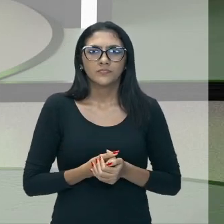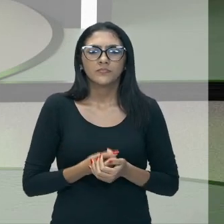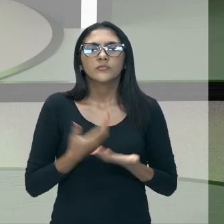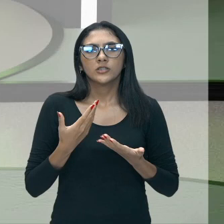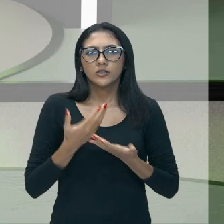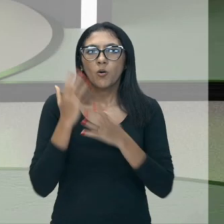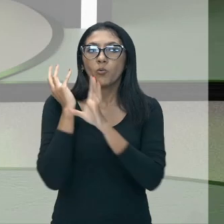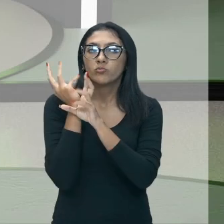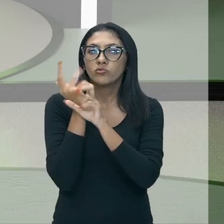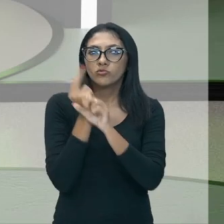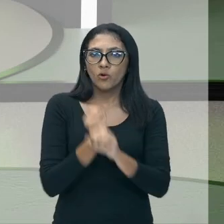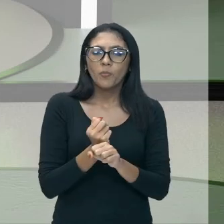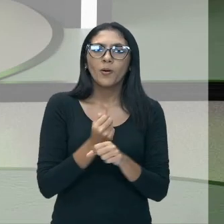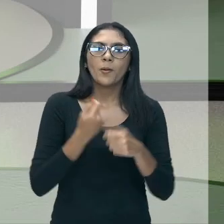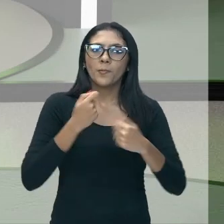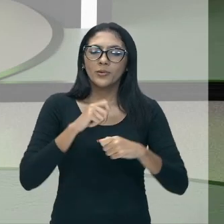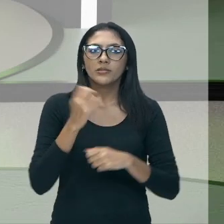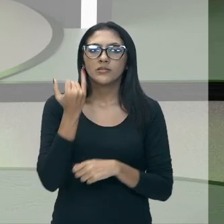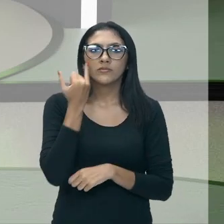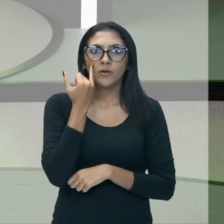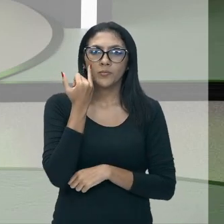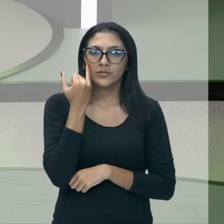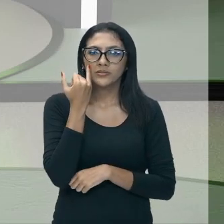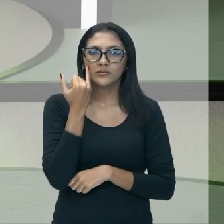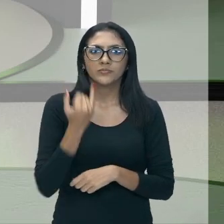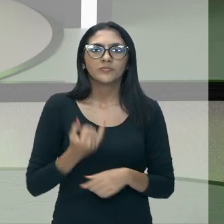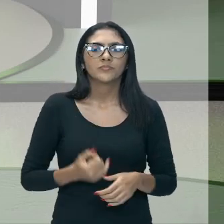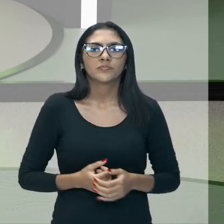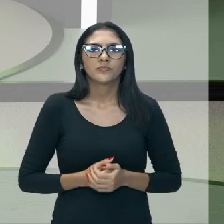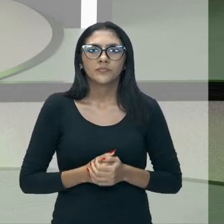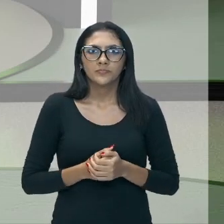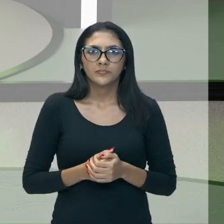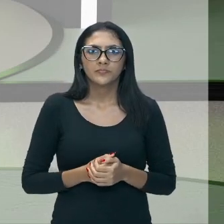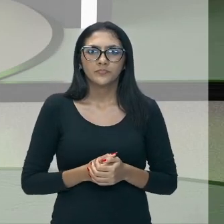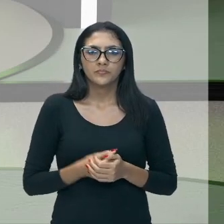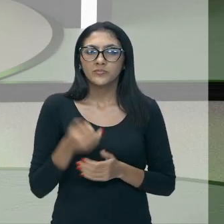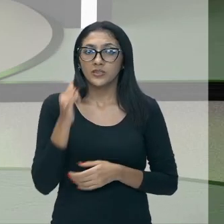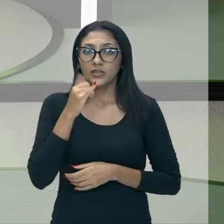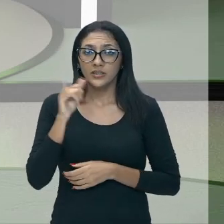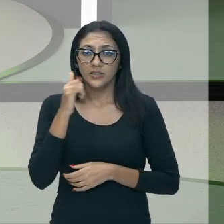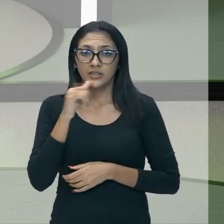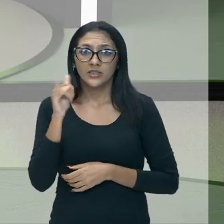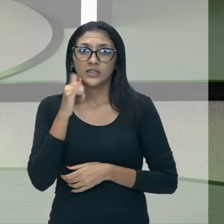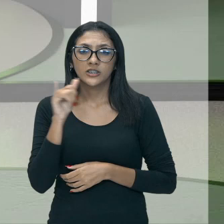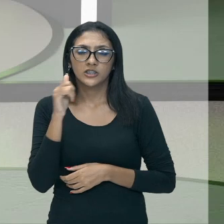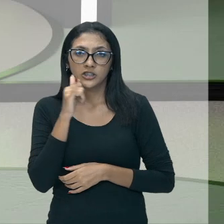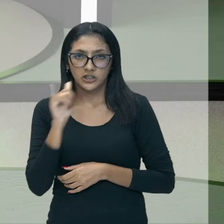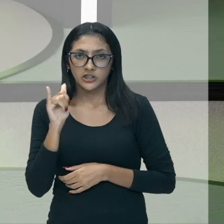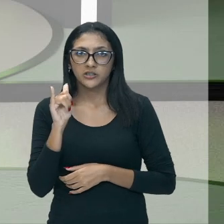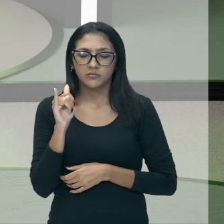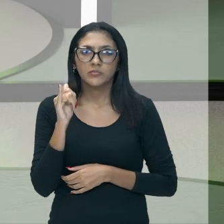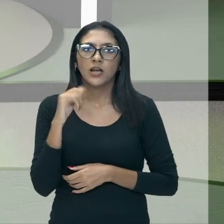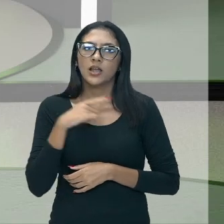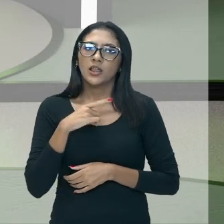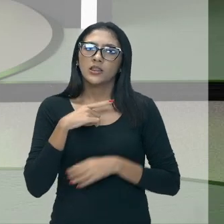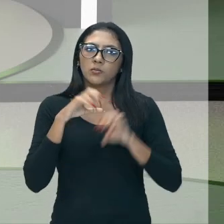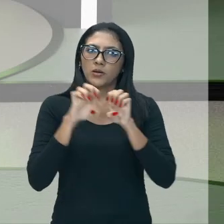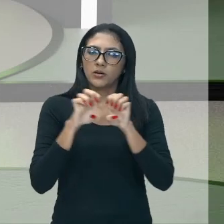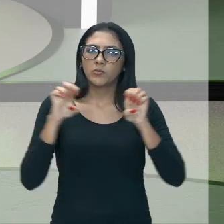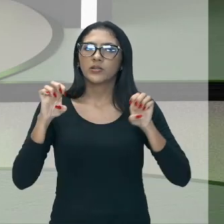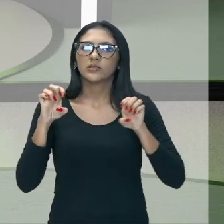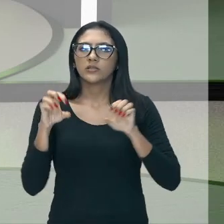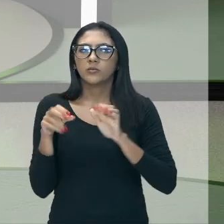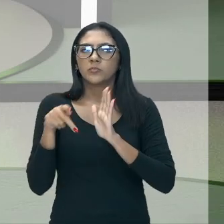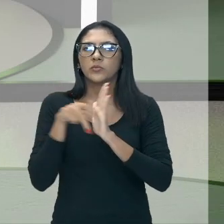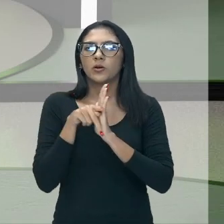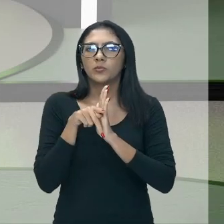energia elétrica, você tem o seguinte, ó. Quando eu tiver a energia elétrica, eu tenho uma equação, energia elétrica